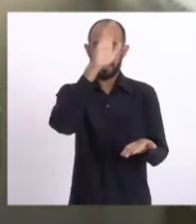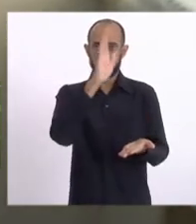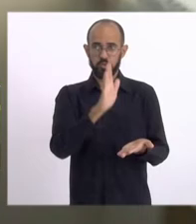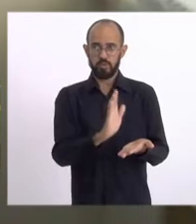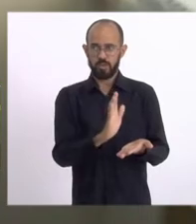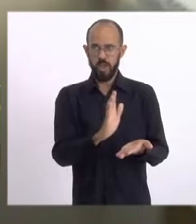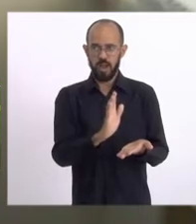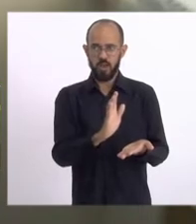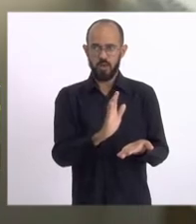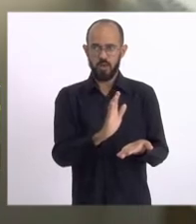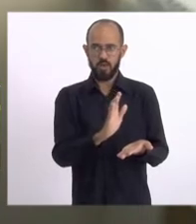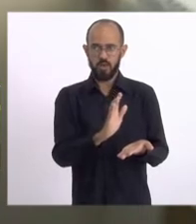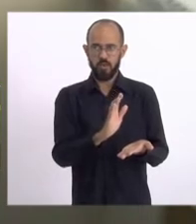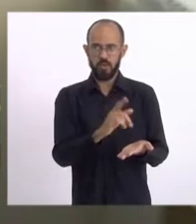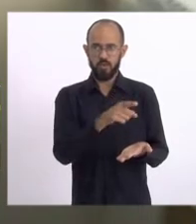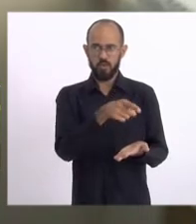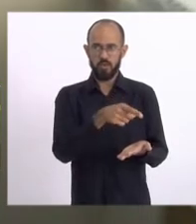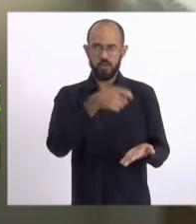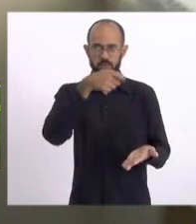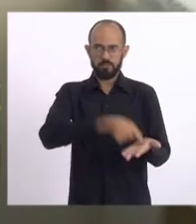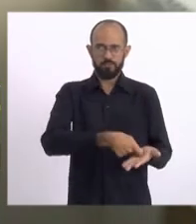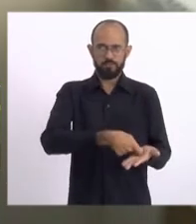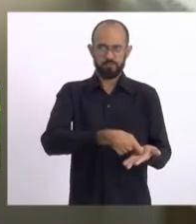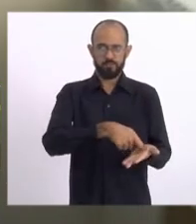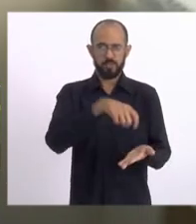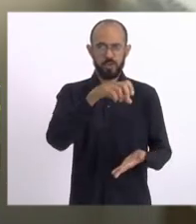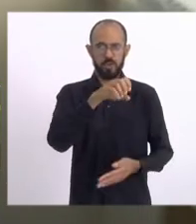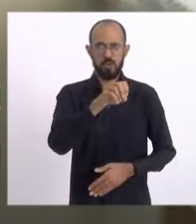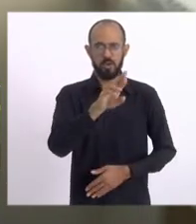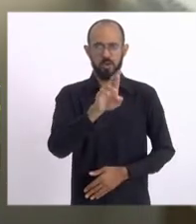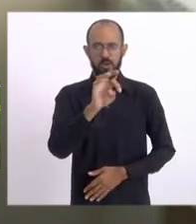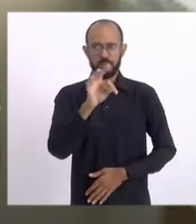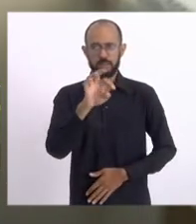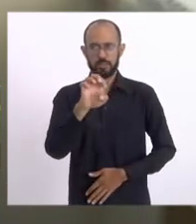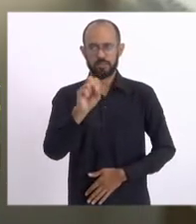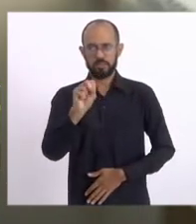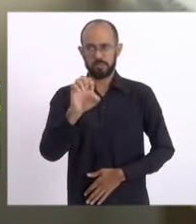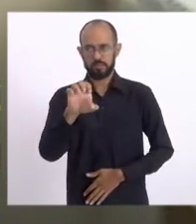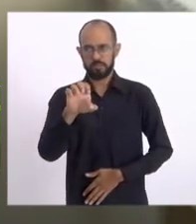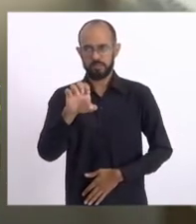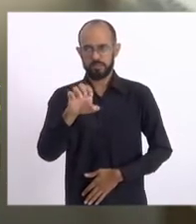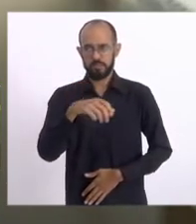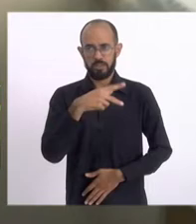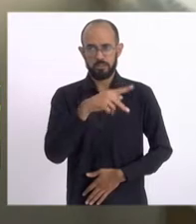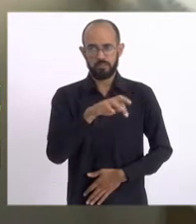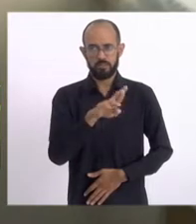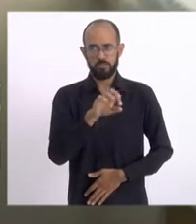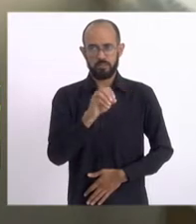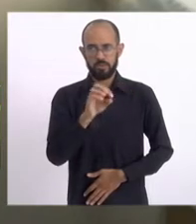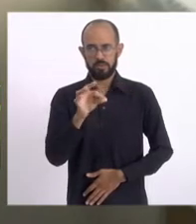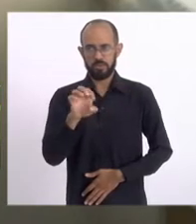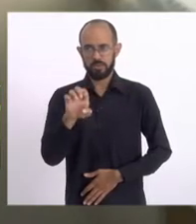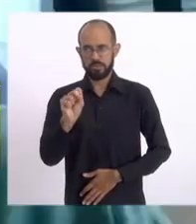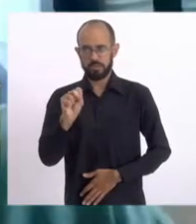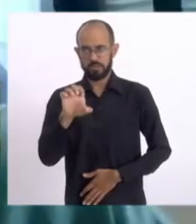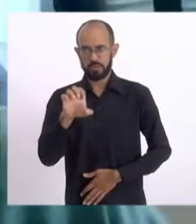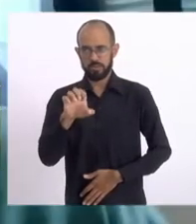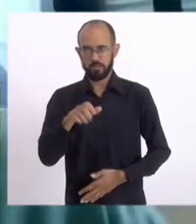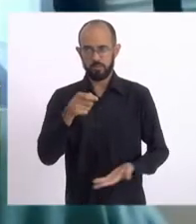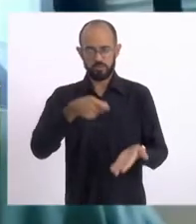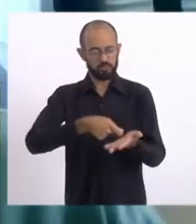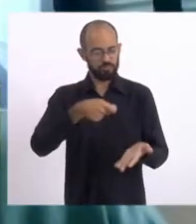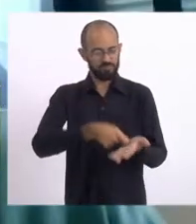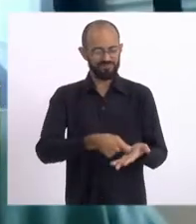que as órteses e próteses estejam cobertas pelos seguros. Seria até muito bom que fosse. Seria